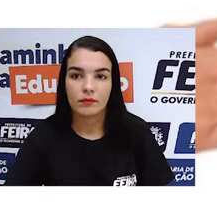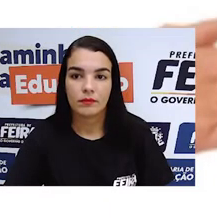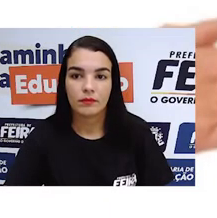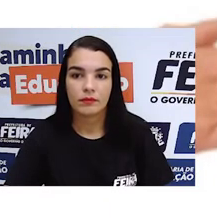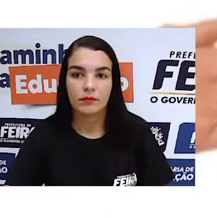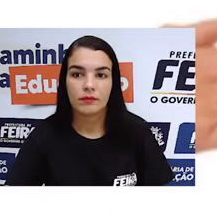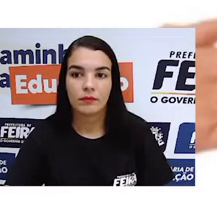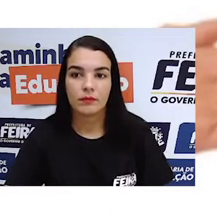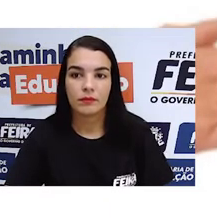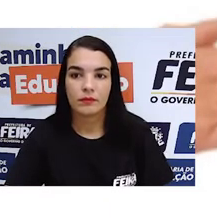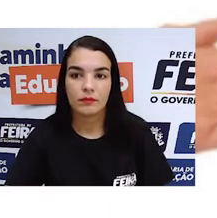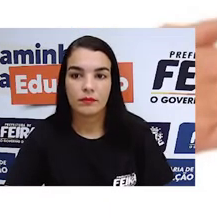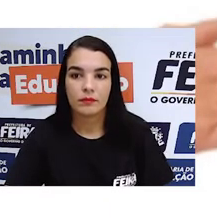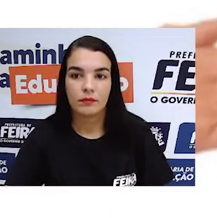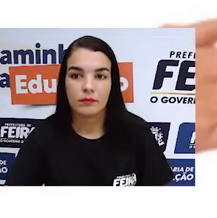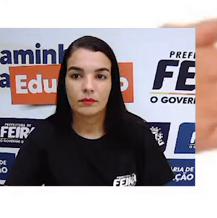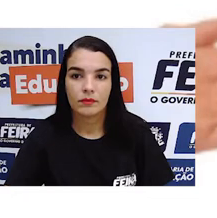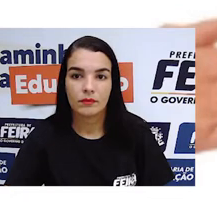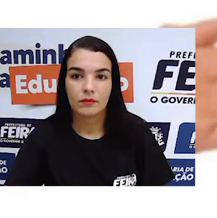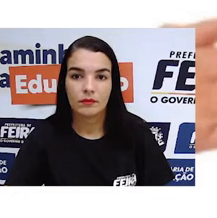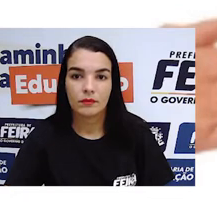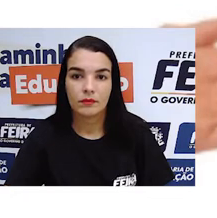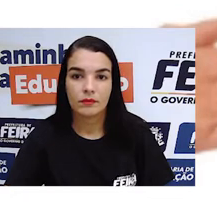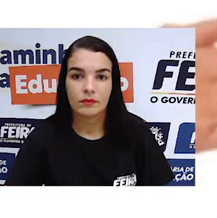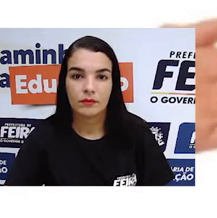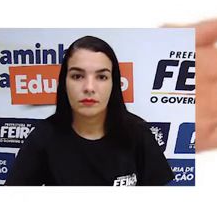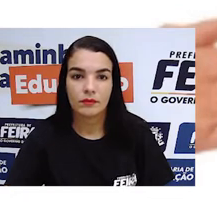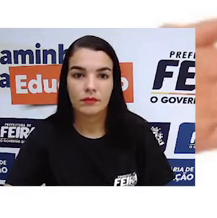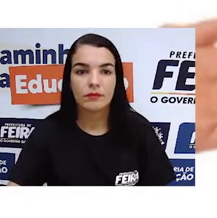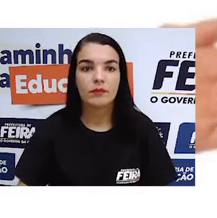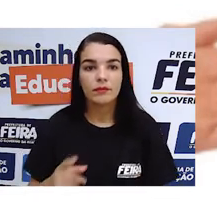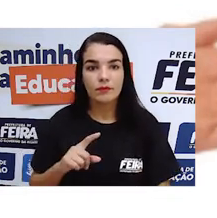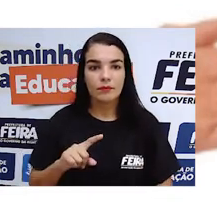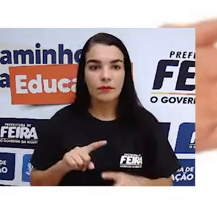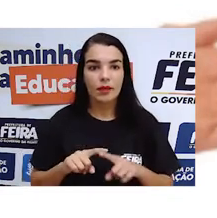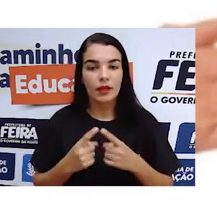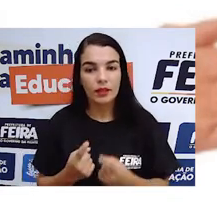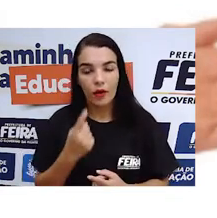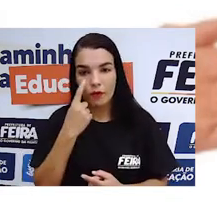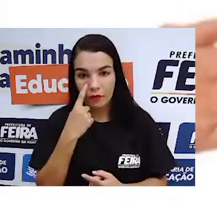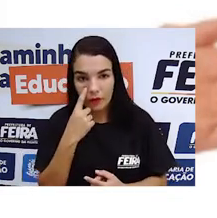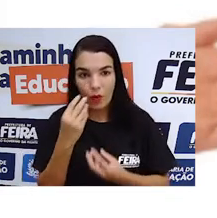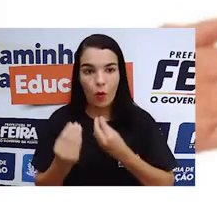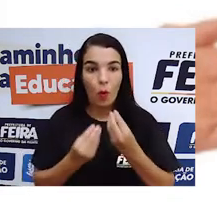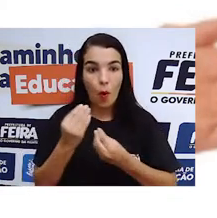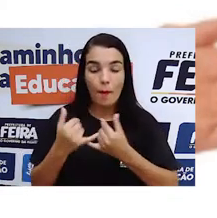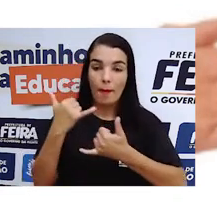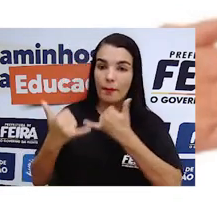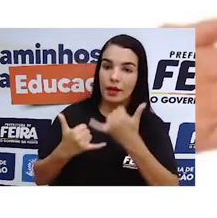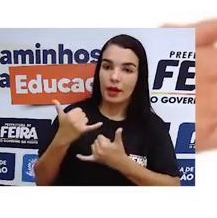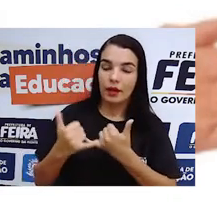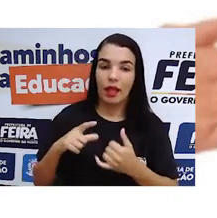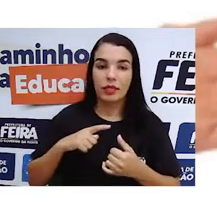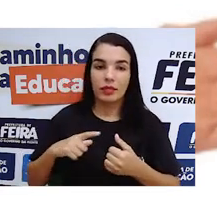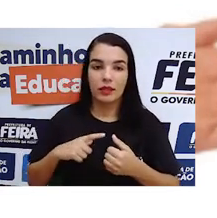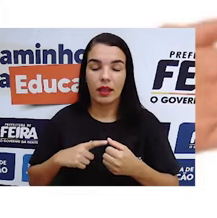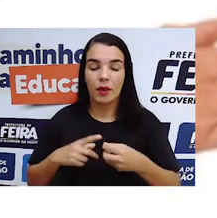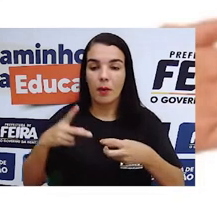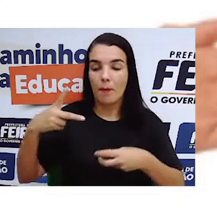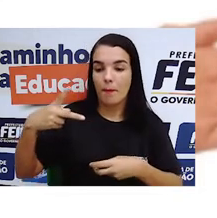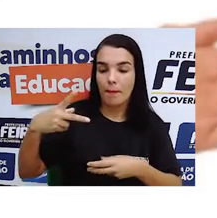E é assim que joga. Nós temos o papel, que é representado pela mão aberta. Nós temos a